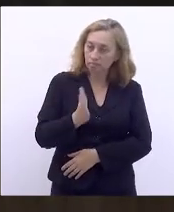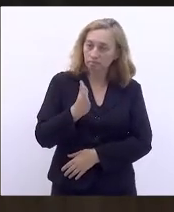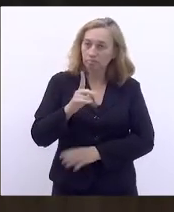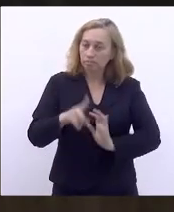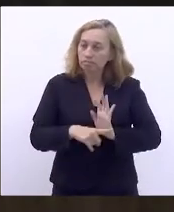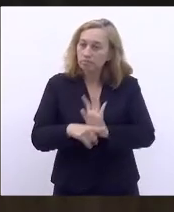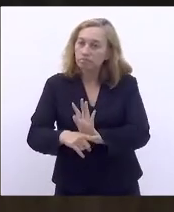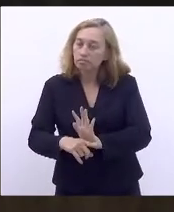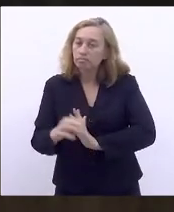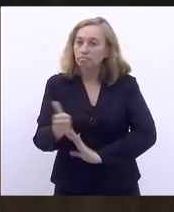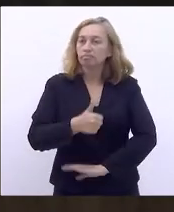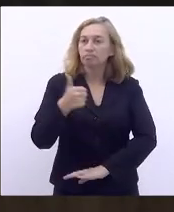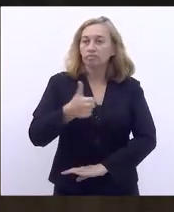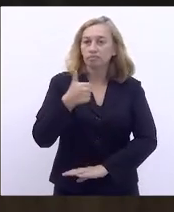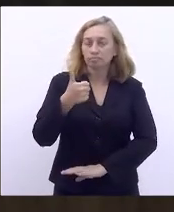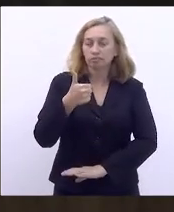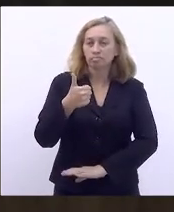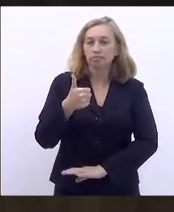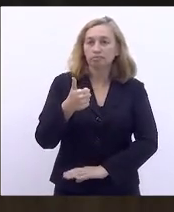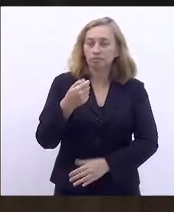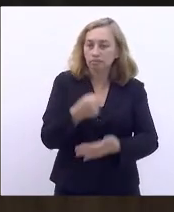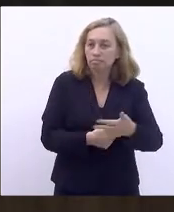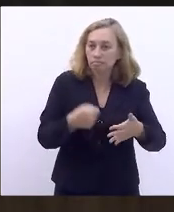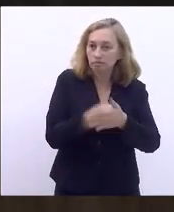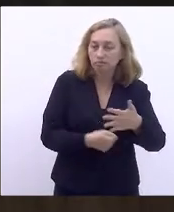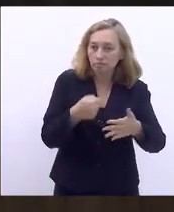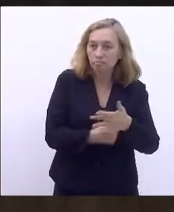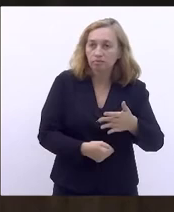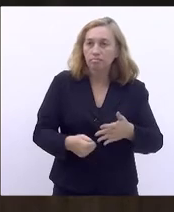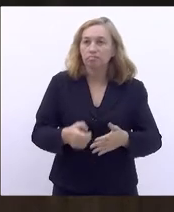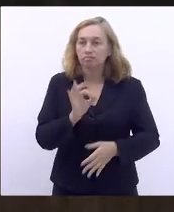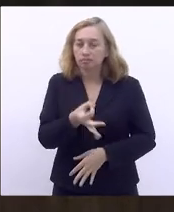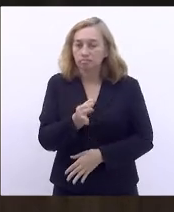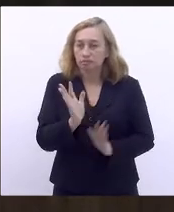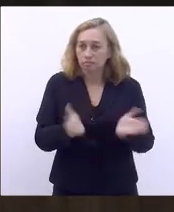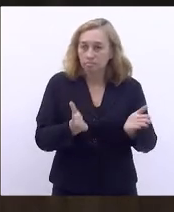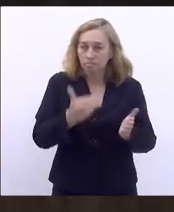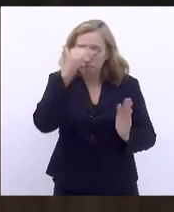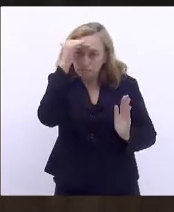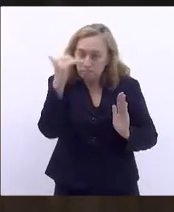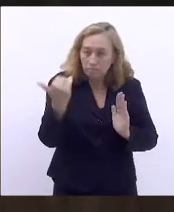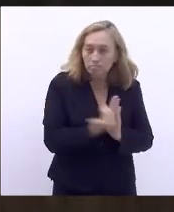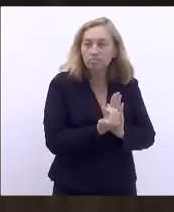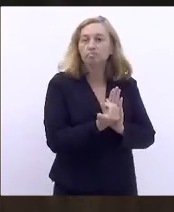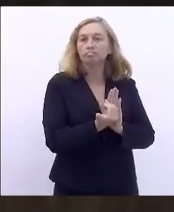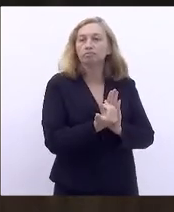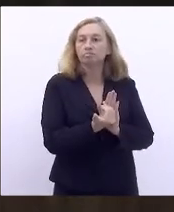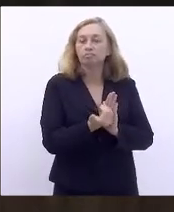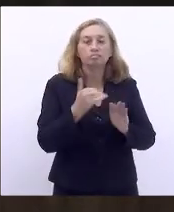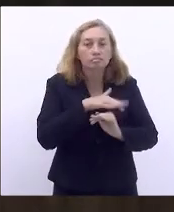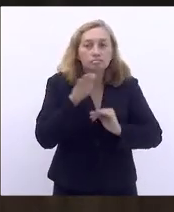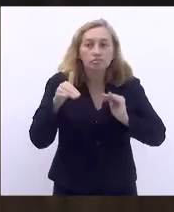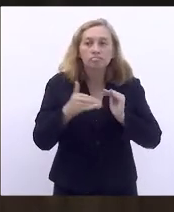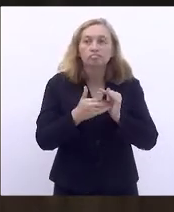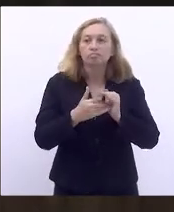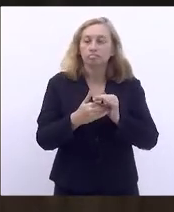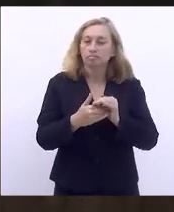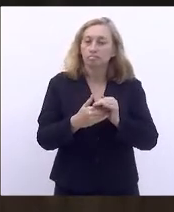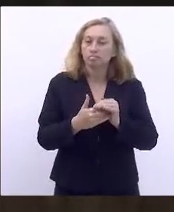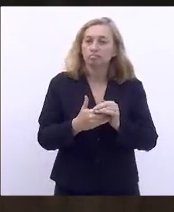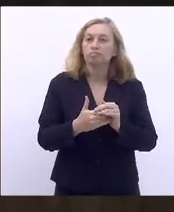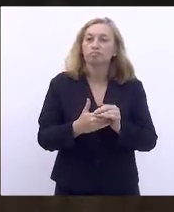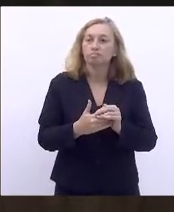e a revigorar a luta. É preciso garantir agora o cumprimento integral para todos e